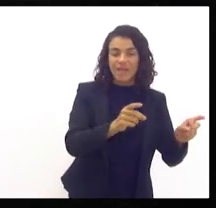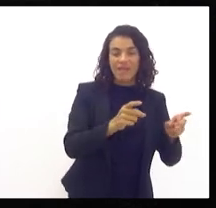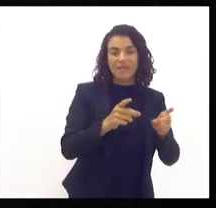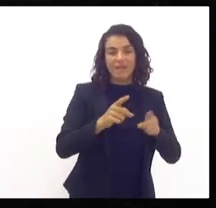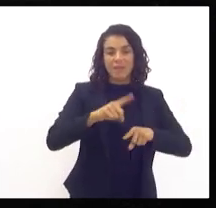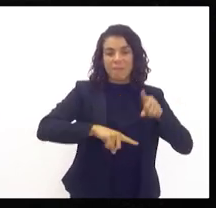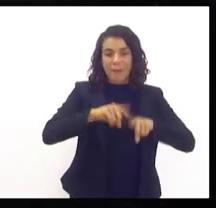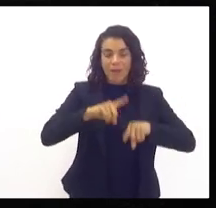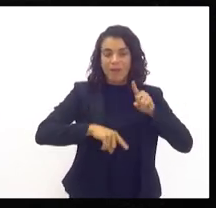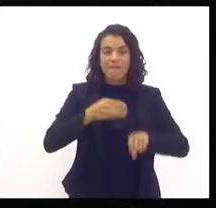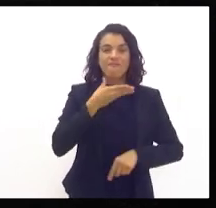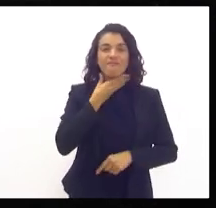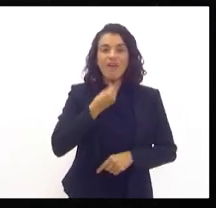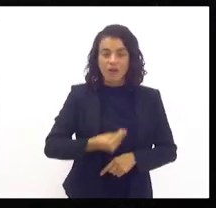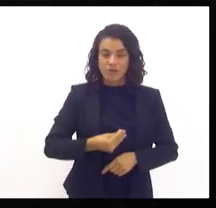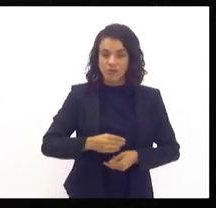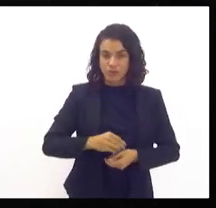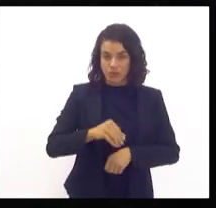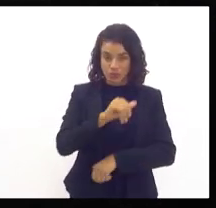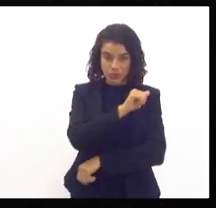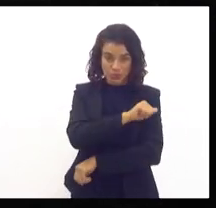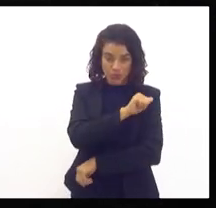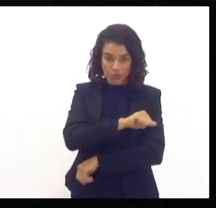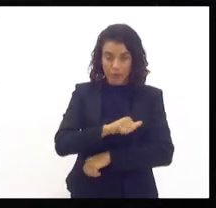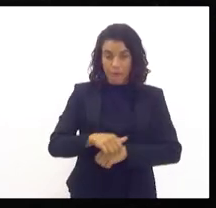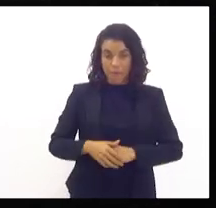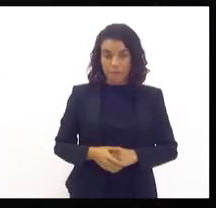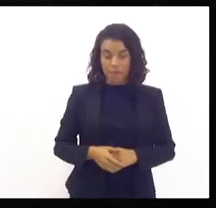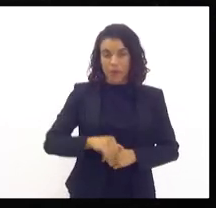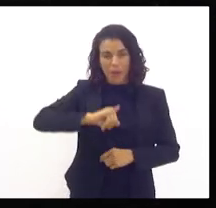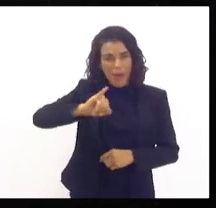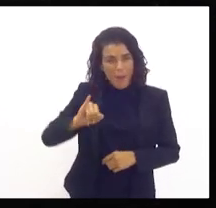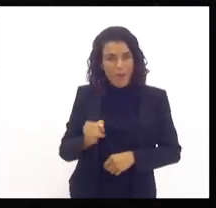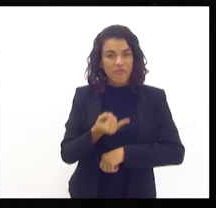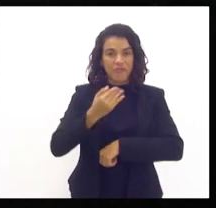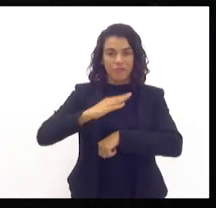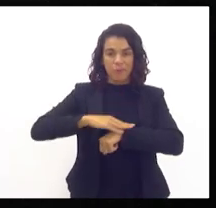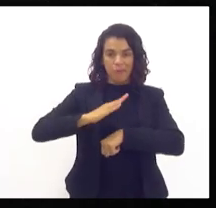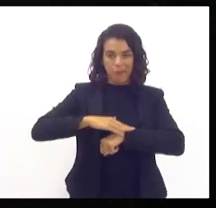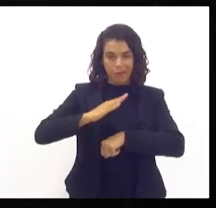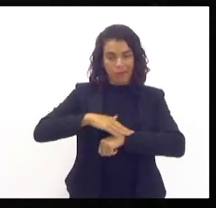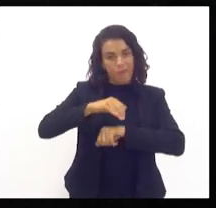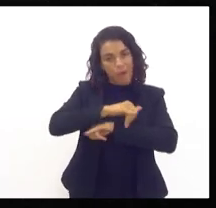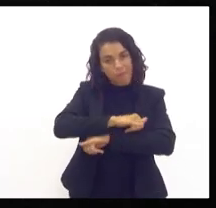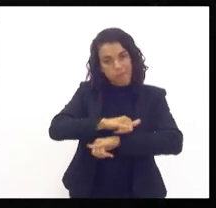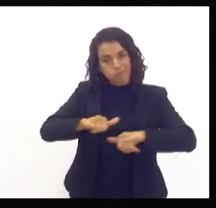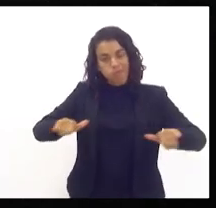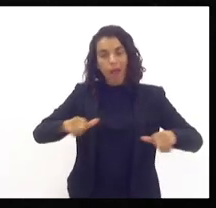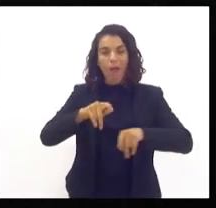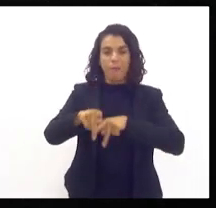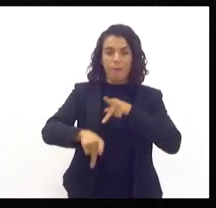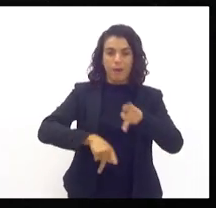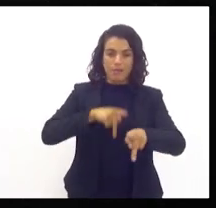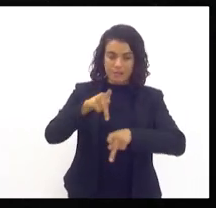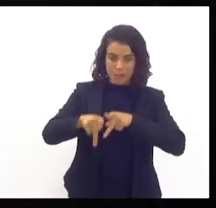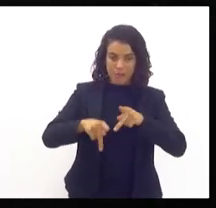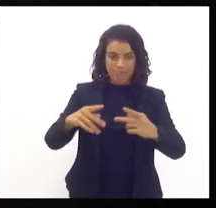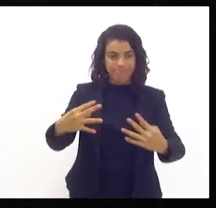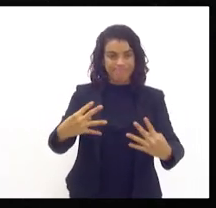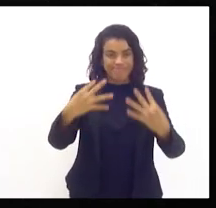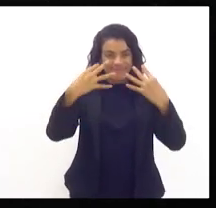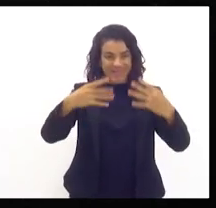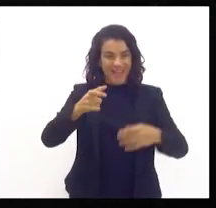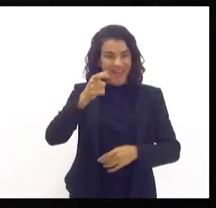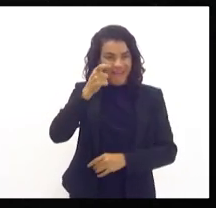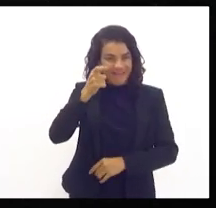Rio de Janeiro. E eu quero falar para a população que nos assiste, Valdo Ceasa, nosso presidente